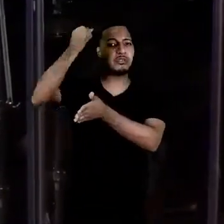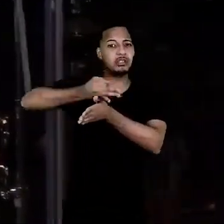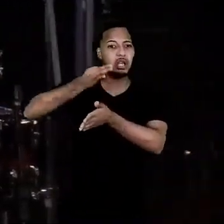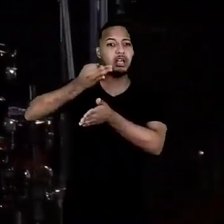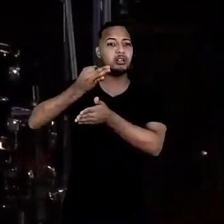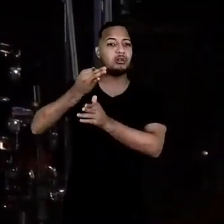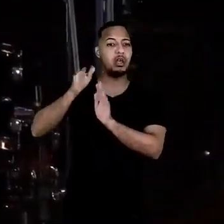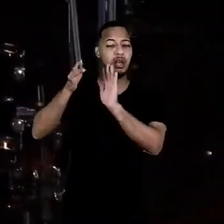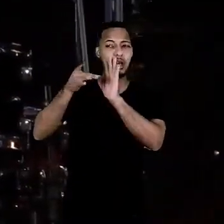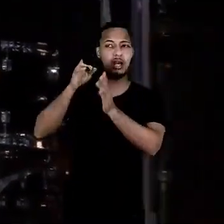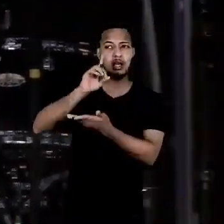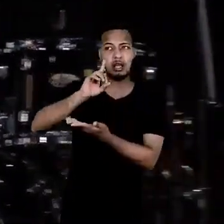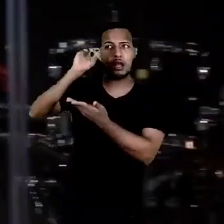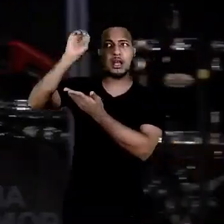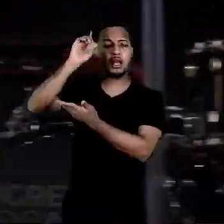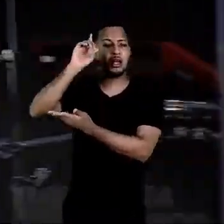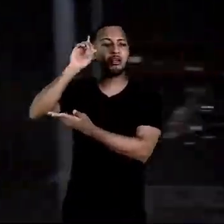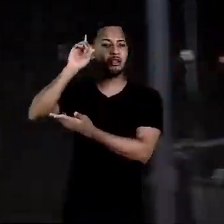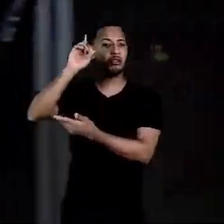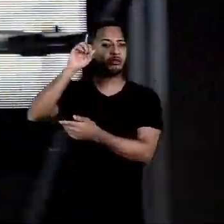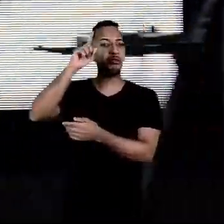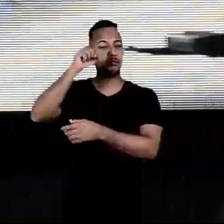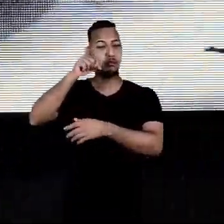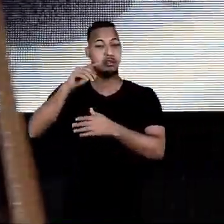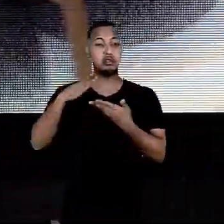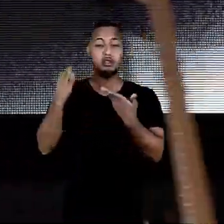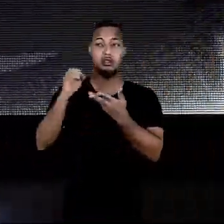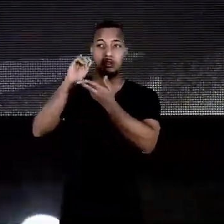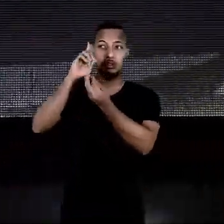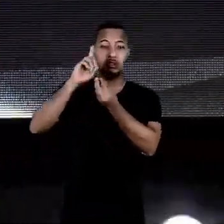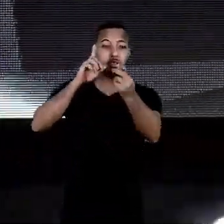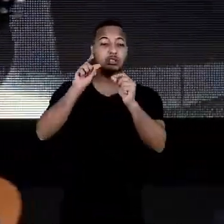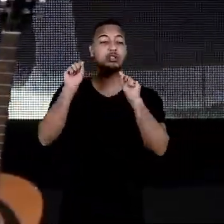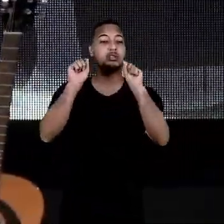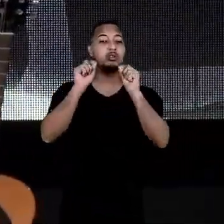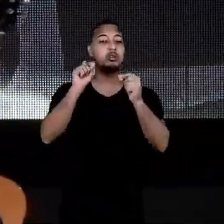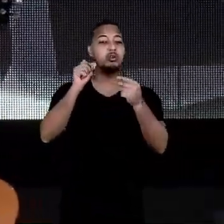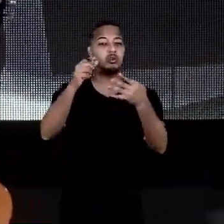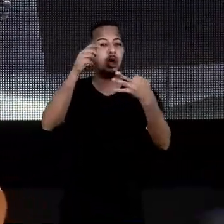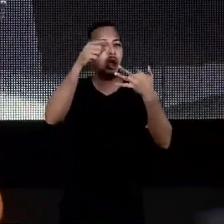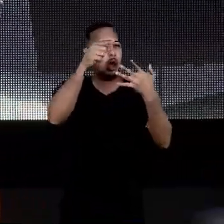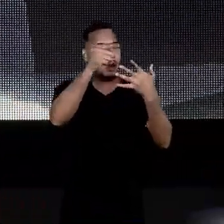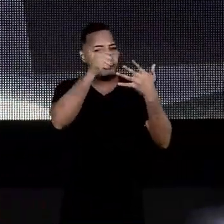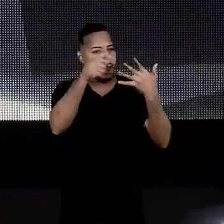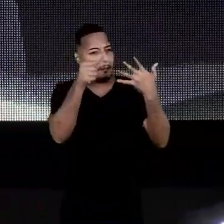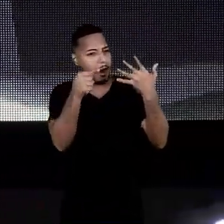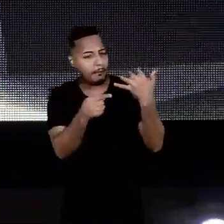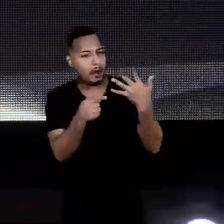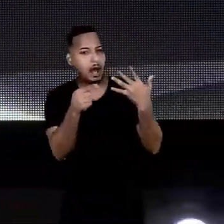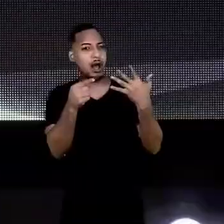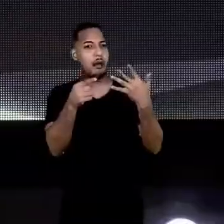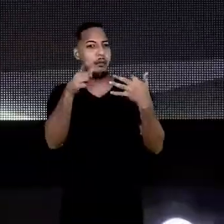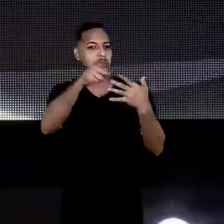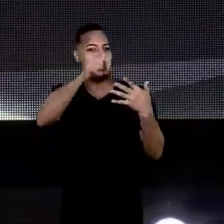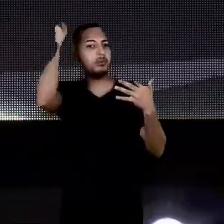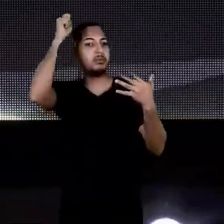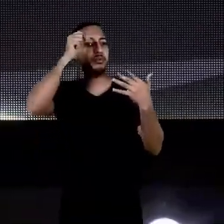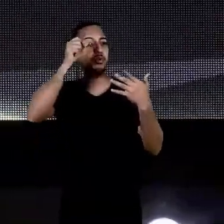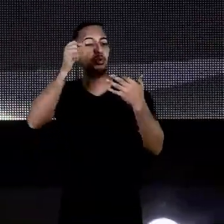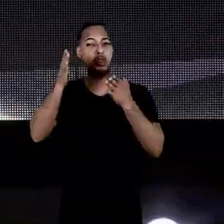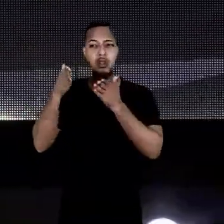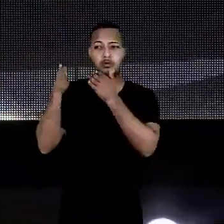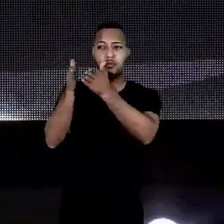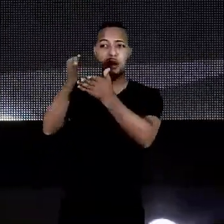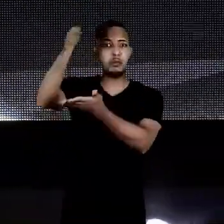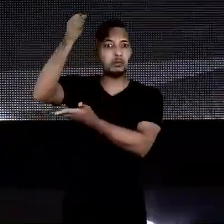Eu quero te dizer hoje, Deus está colocando diante de você, sabe, opções, caminhos para você prosseguir, para você seguir. Mas